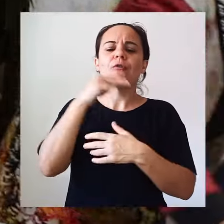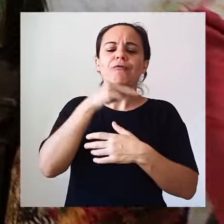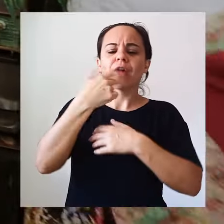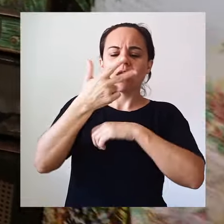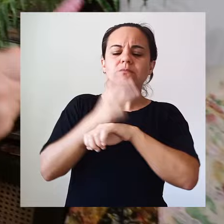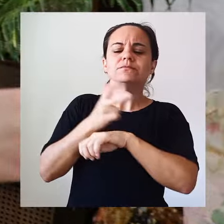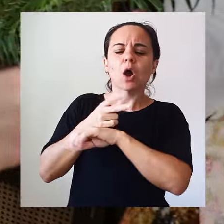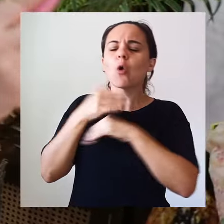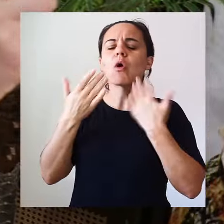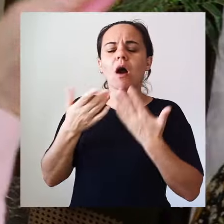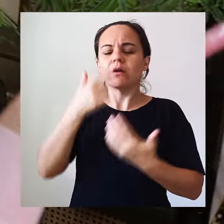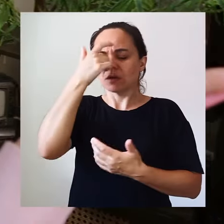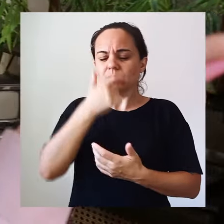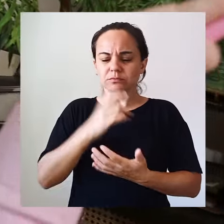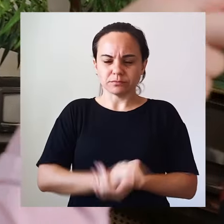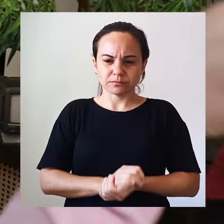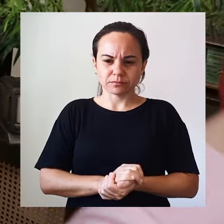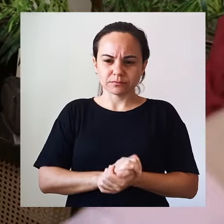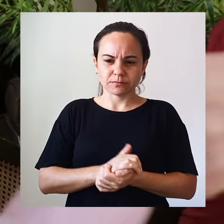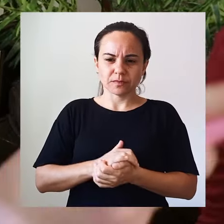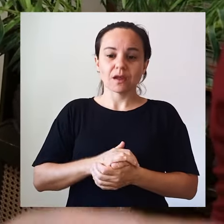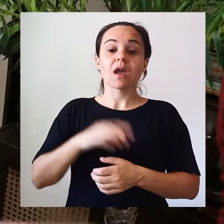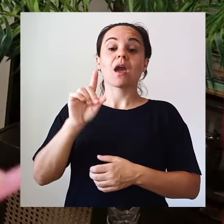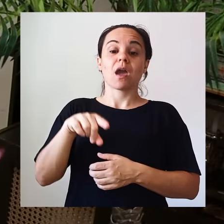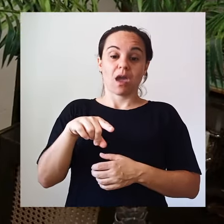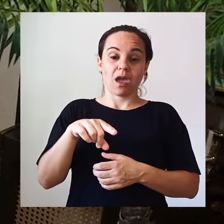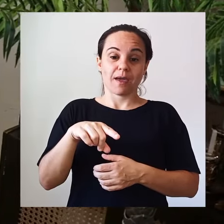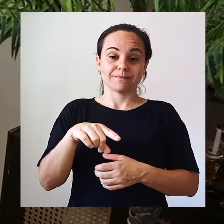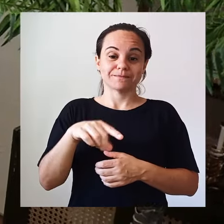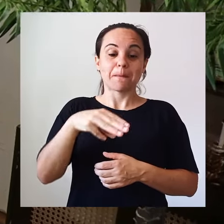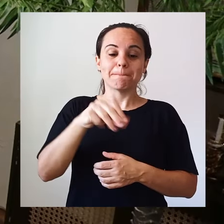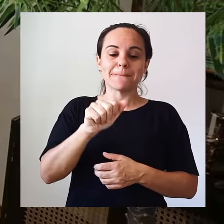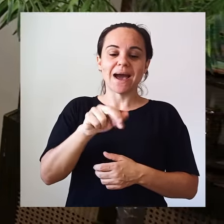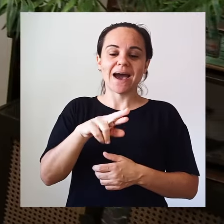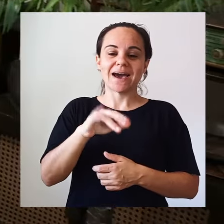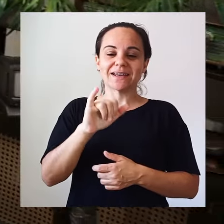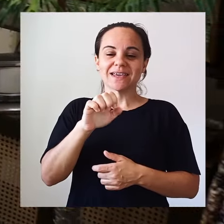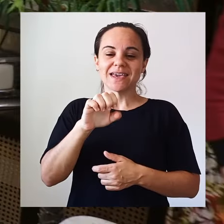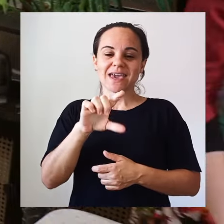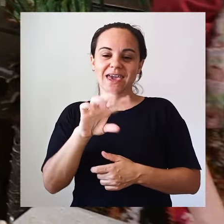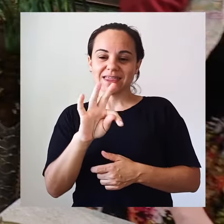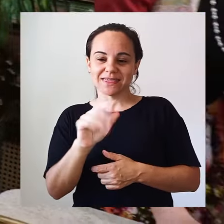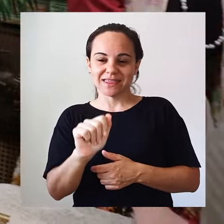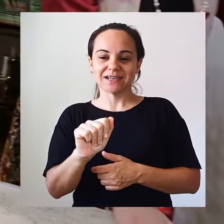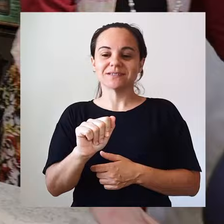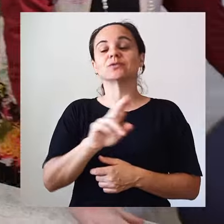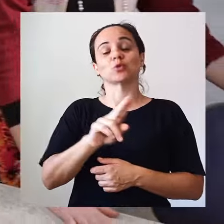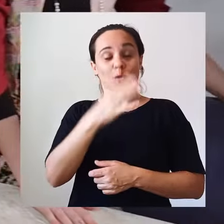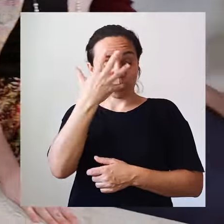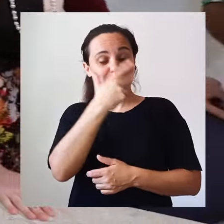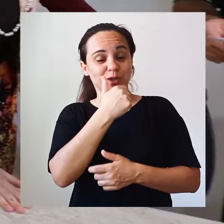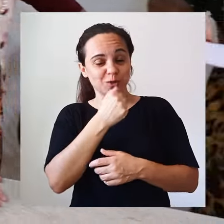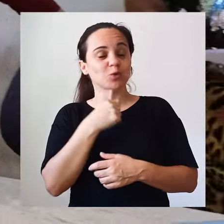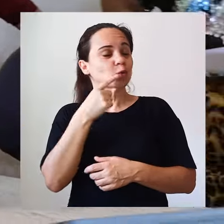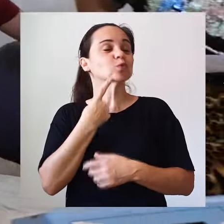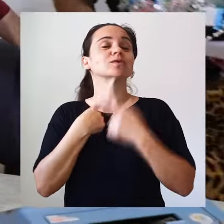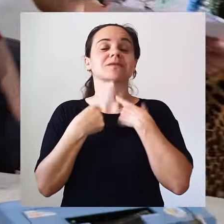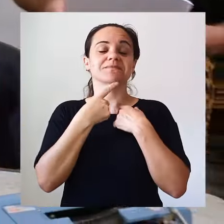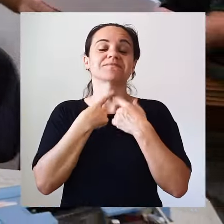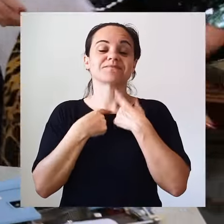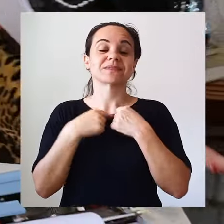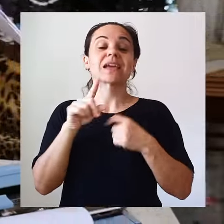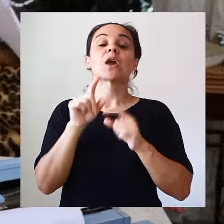novela. Olga, vai ser a Marieta Perdigão. Ai, Marieta, nome bonito, Marieta Perdigão, gostei. Que